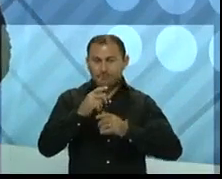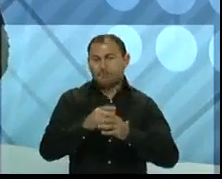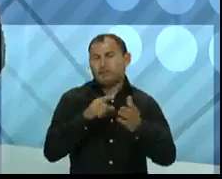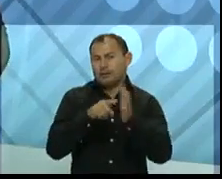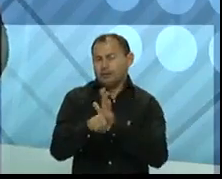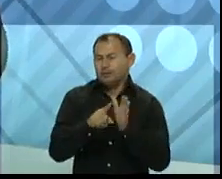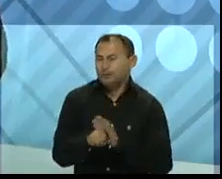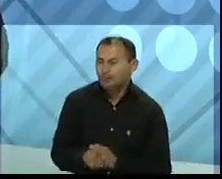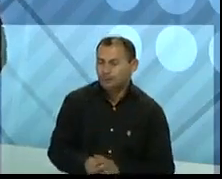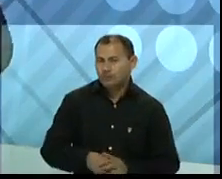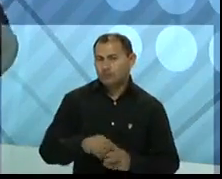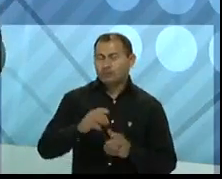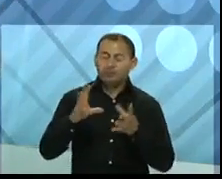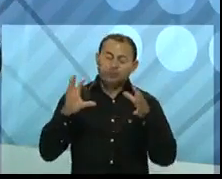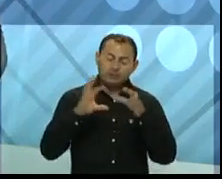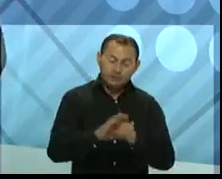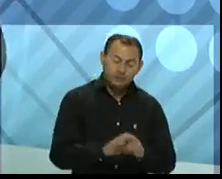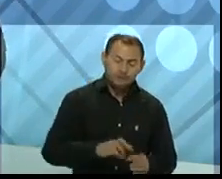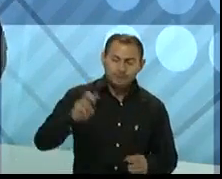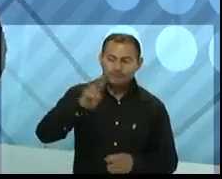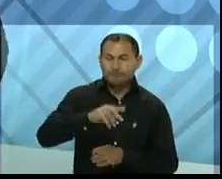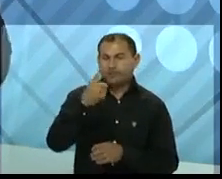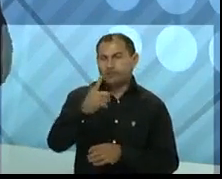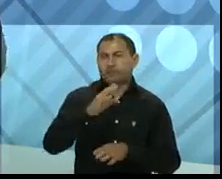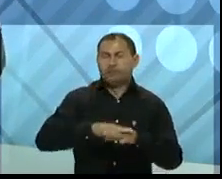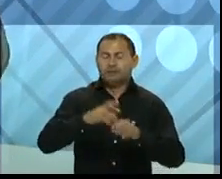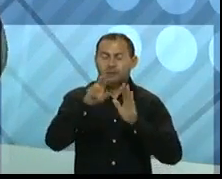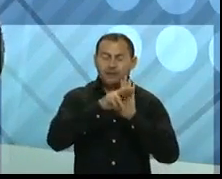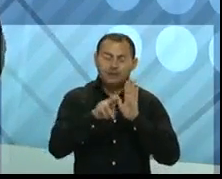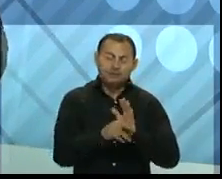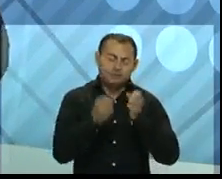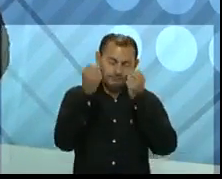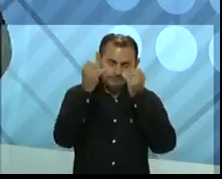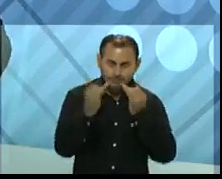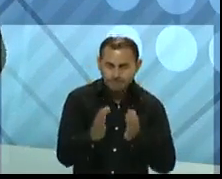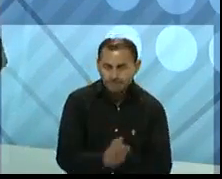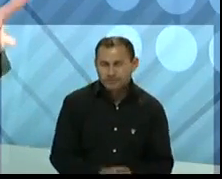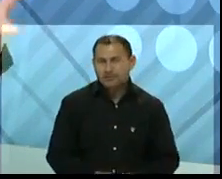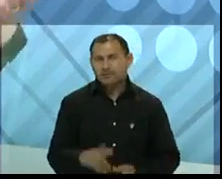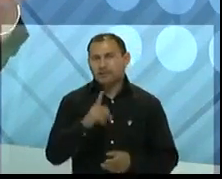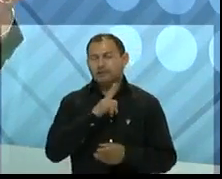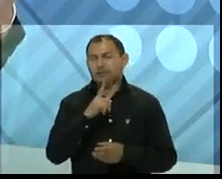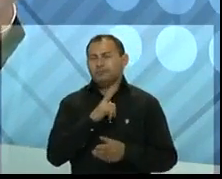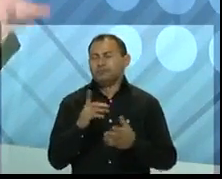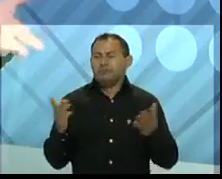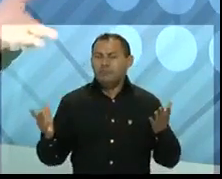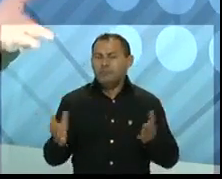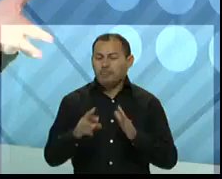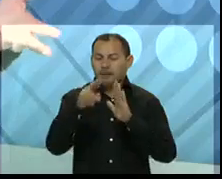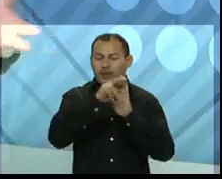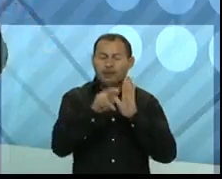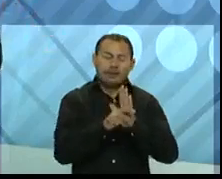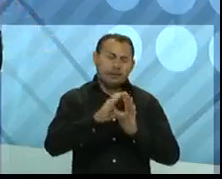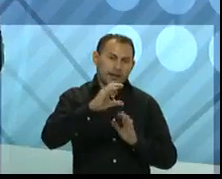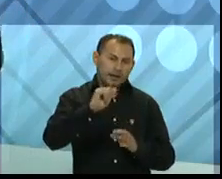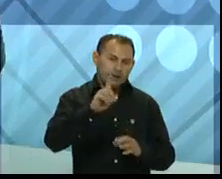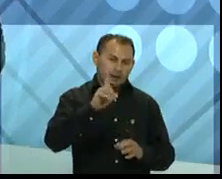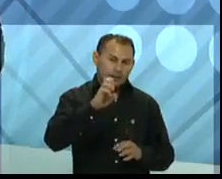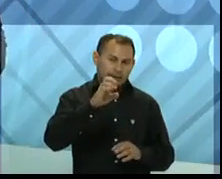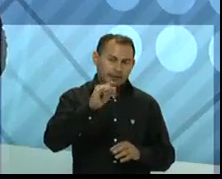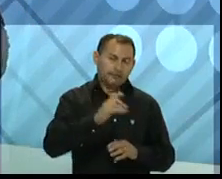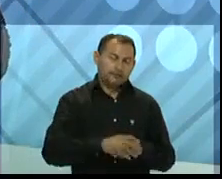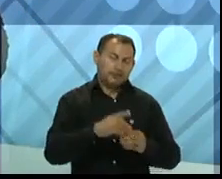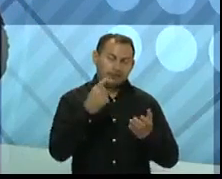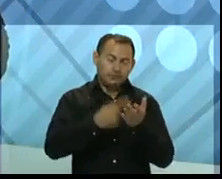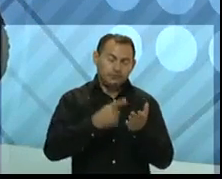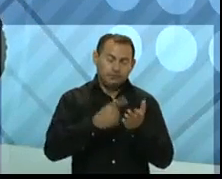problema, unimos e aplicamos em mais uma regra. Essa questão teve, então, a regra da cadeia, analisamos as